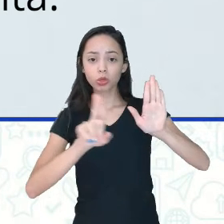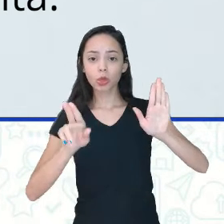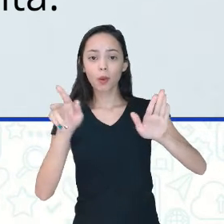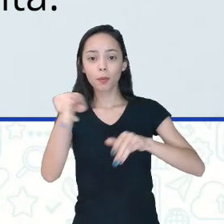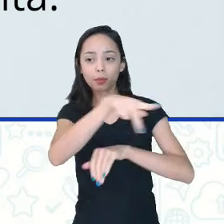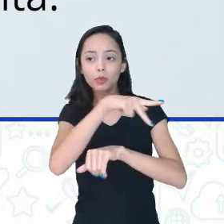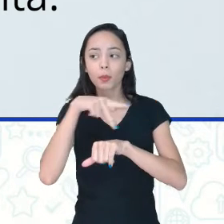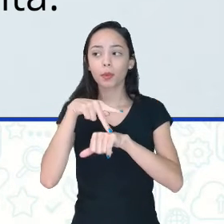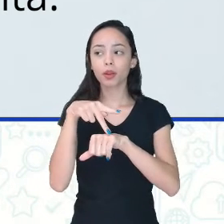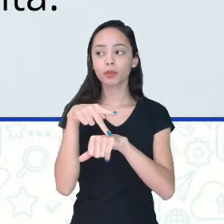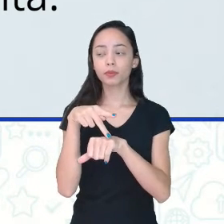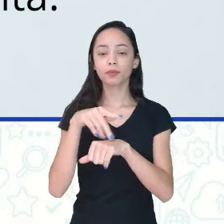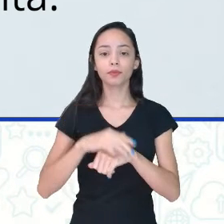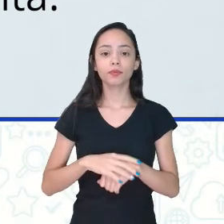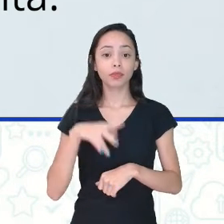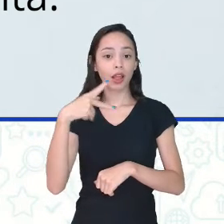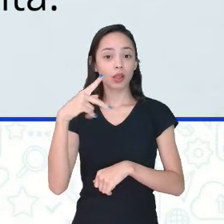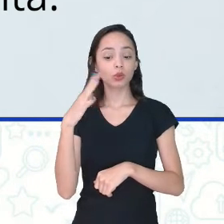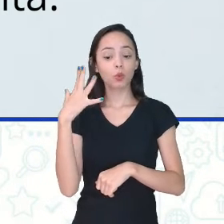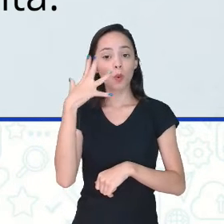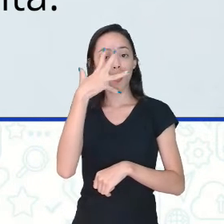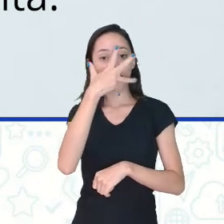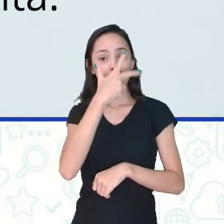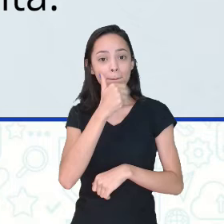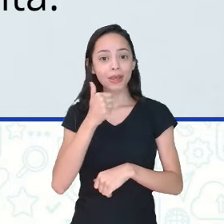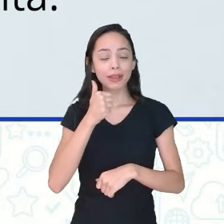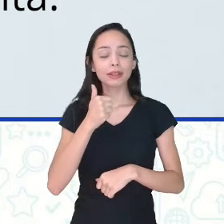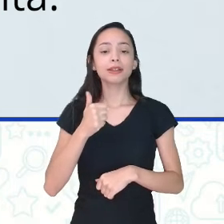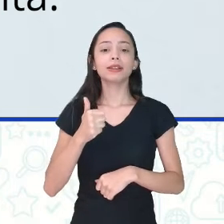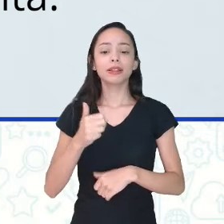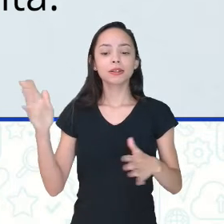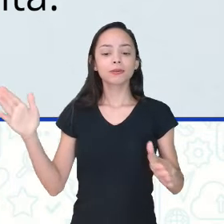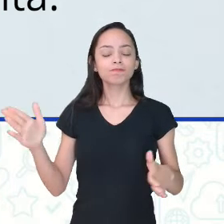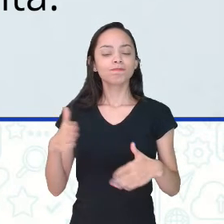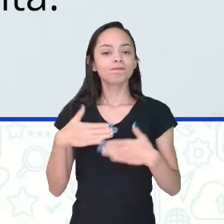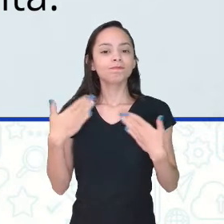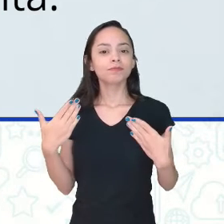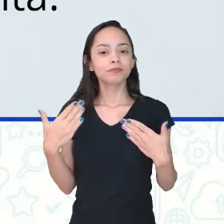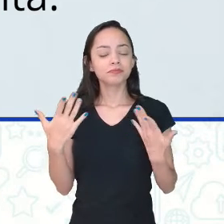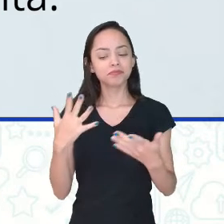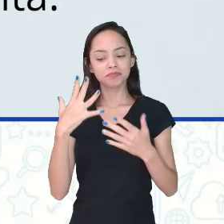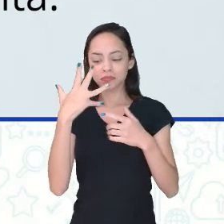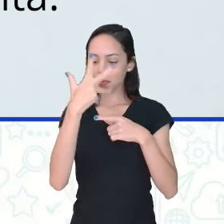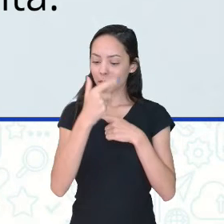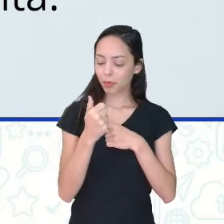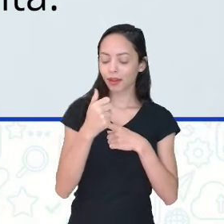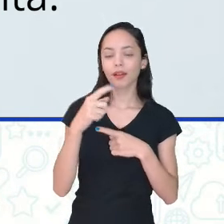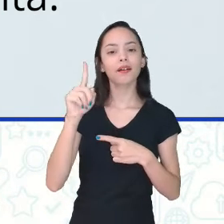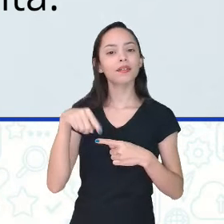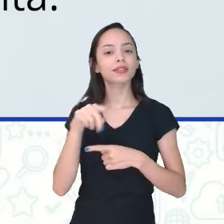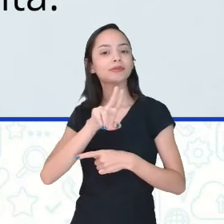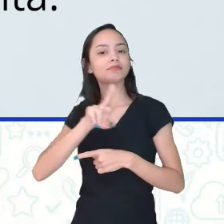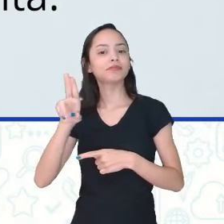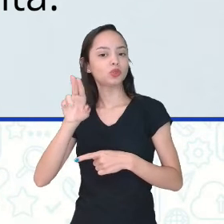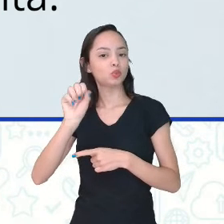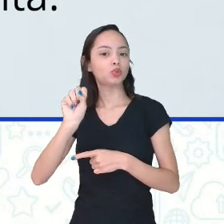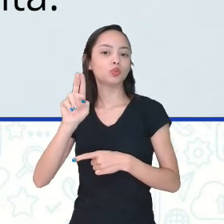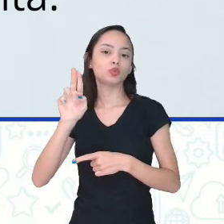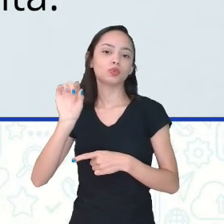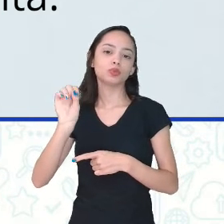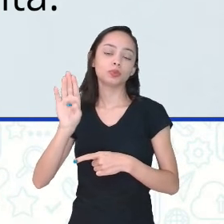tua beleza me encanta, beleza também está nomeando algo. Portanto, é também substantivo.